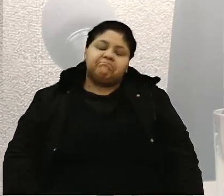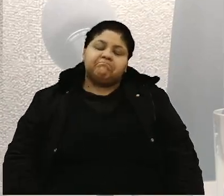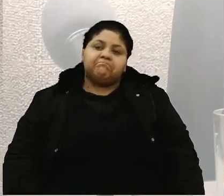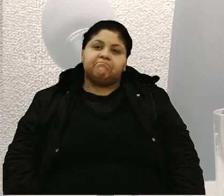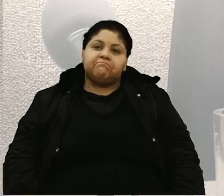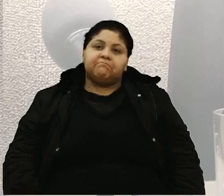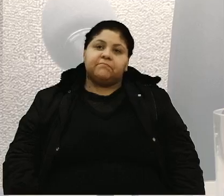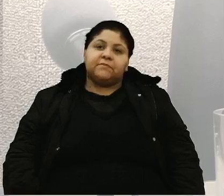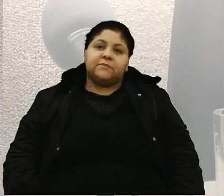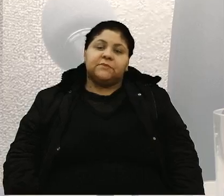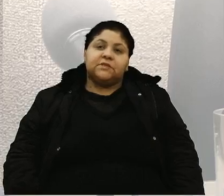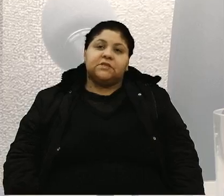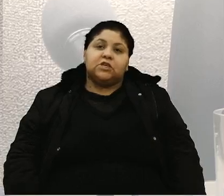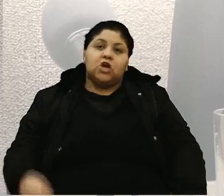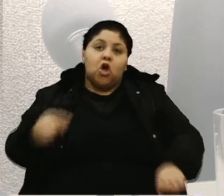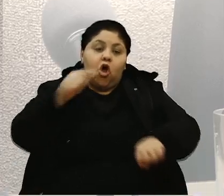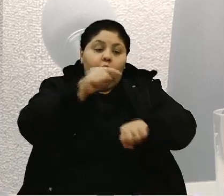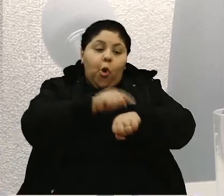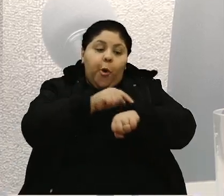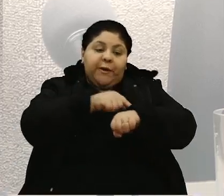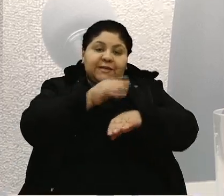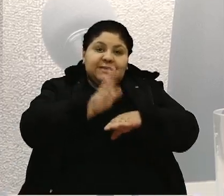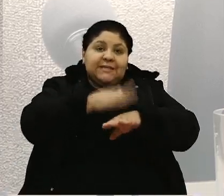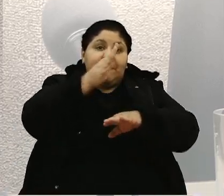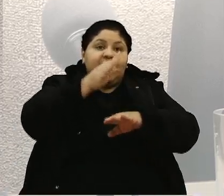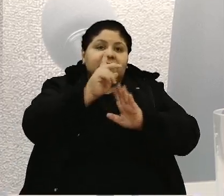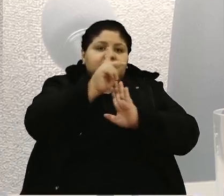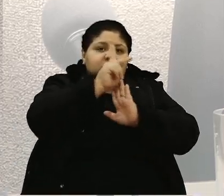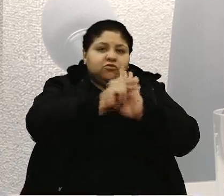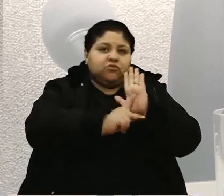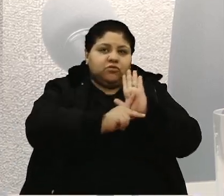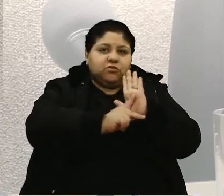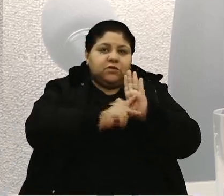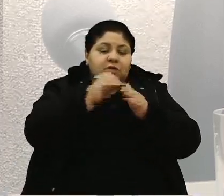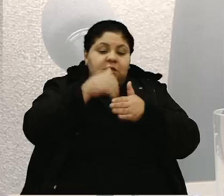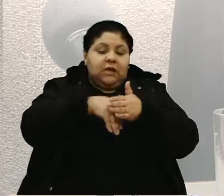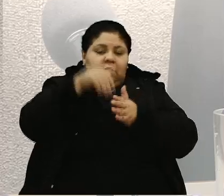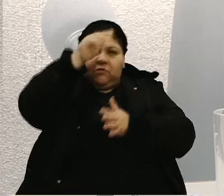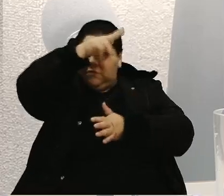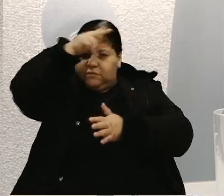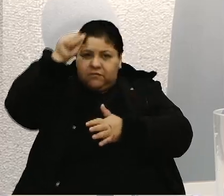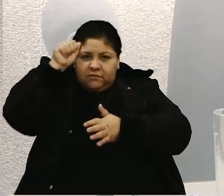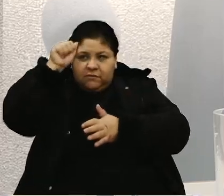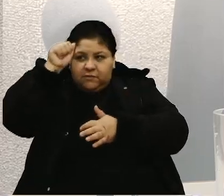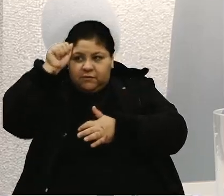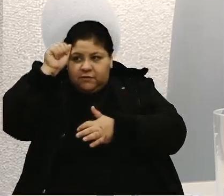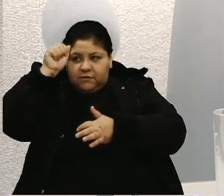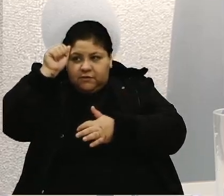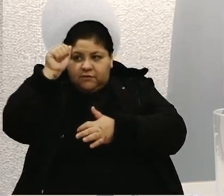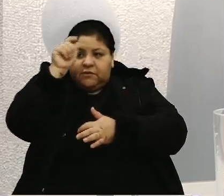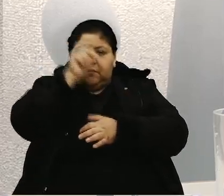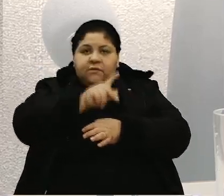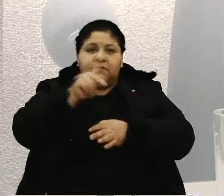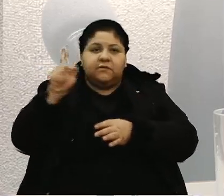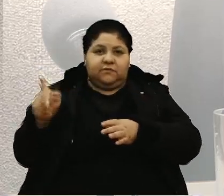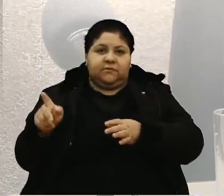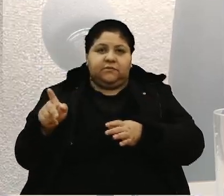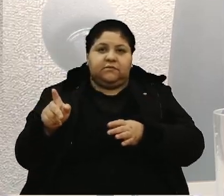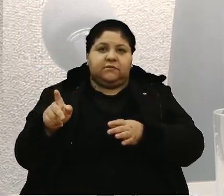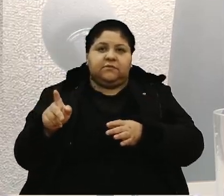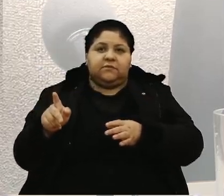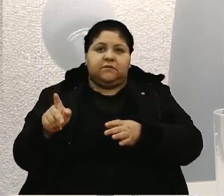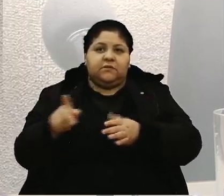fizessem como horas complementares os projetos para a prefeitura e que os professores